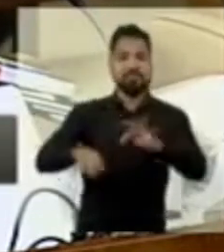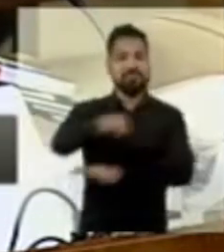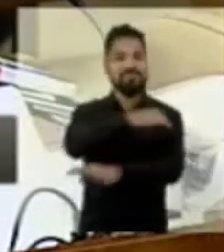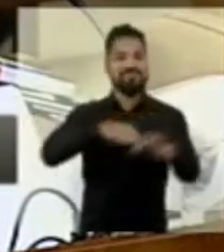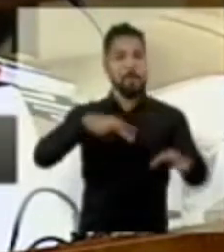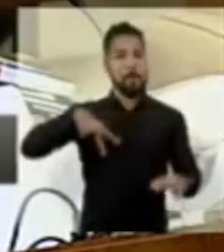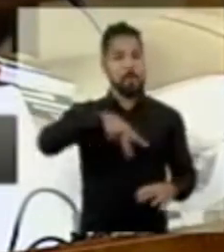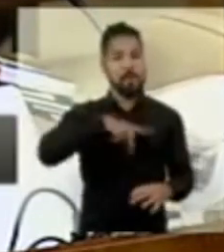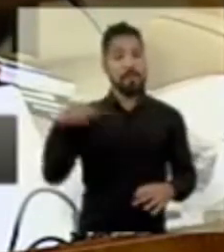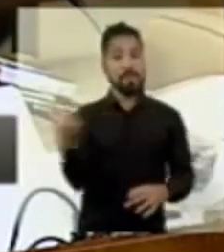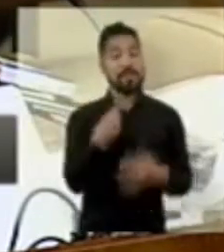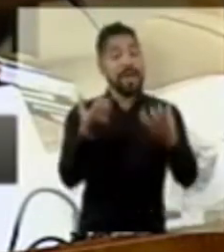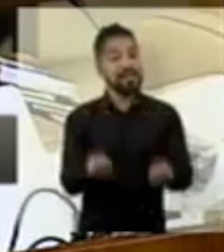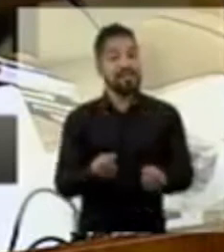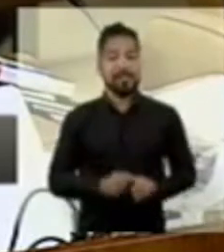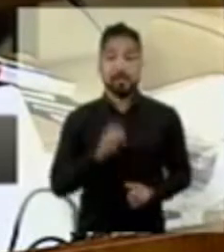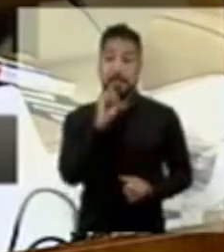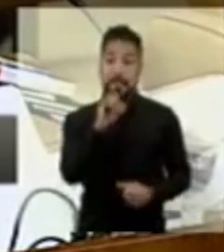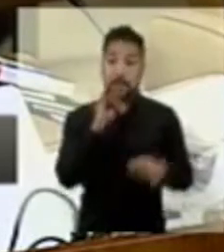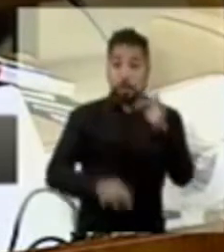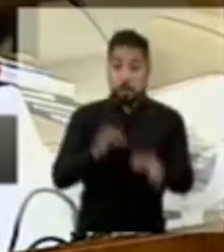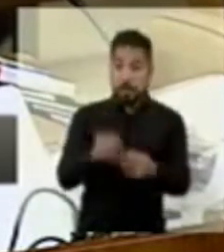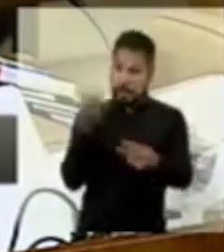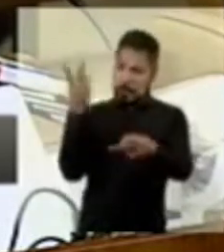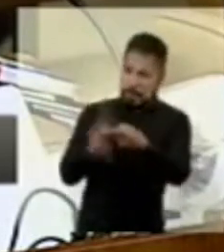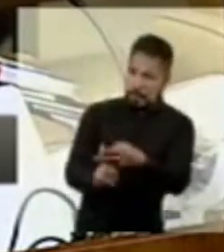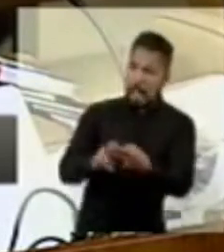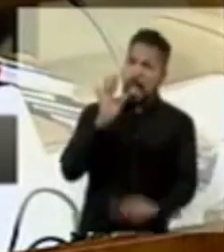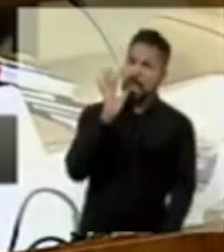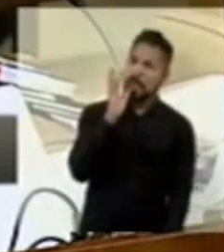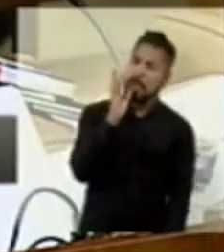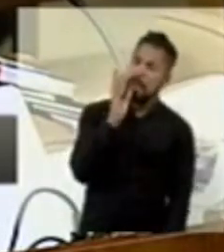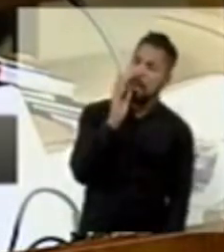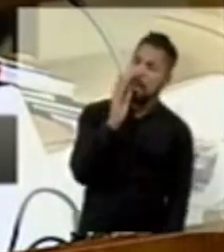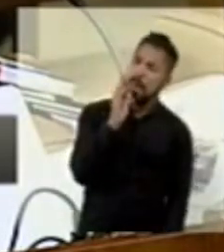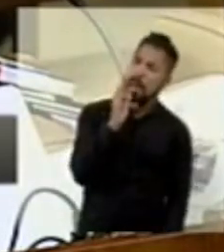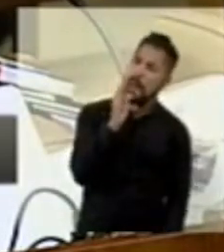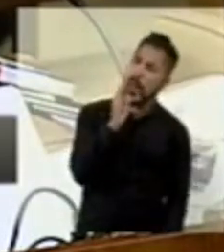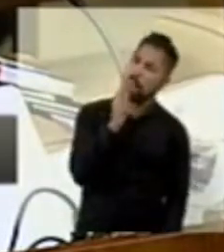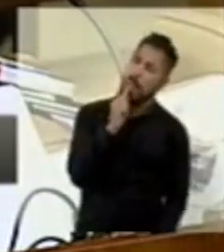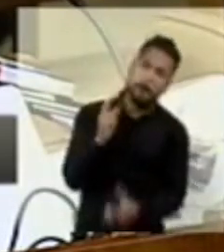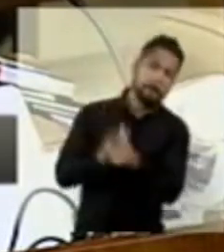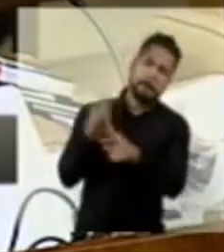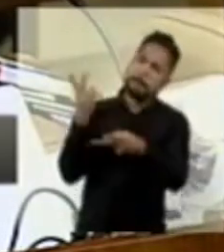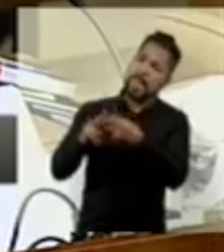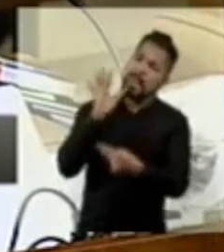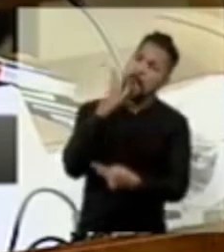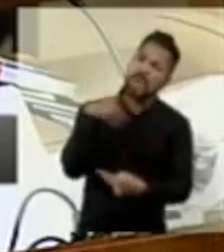adotado a demora na aplicação indefinida de sanções proporcionais